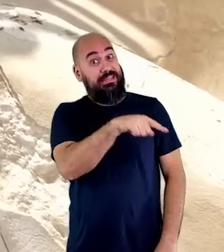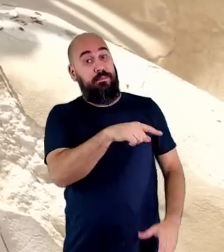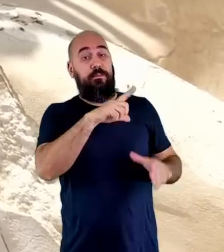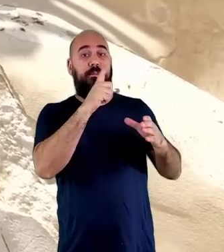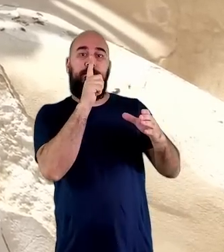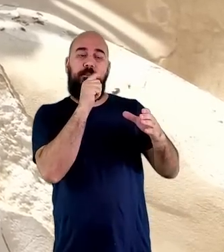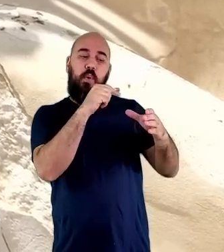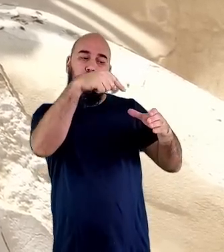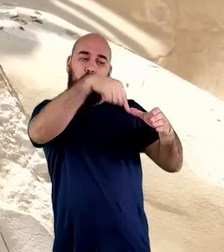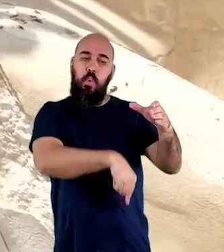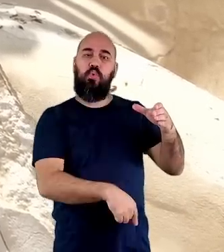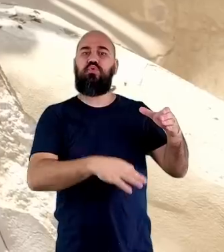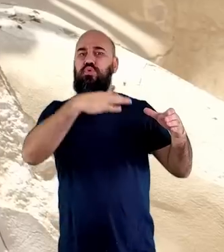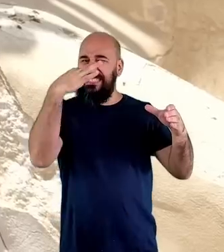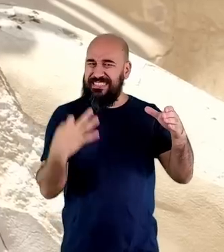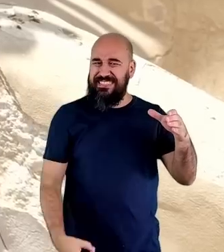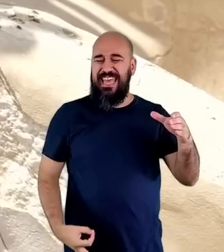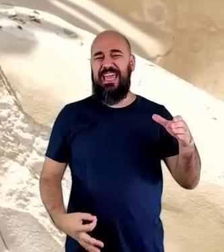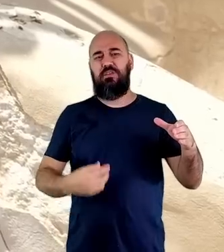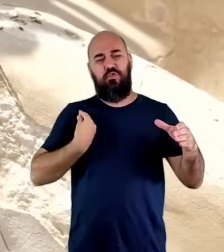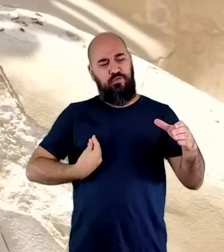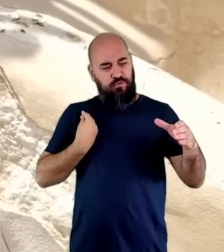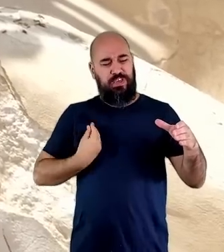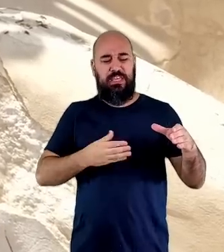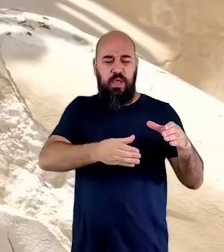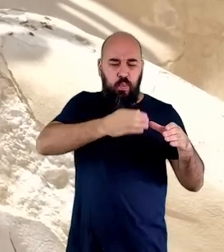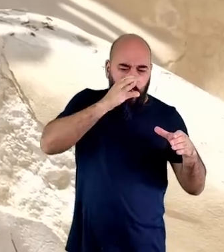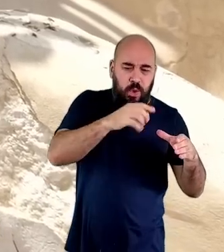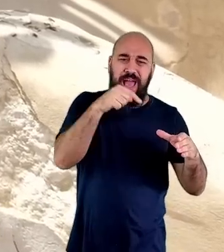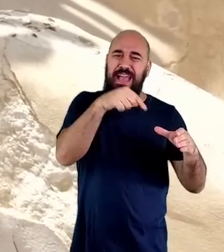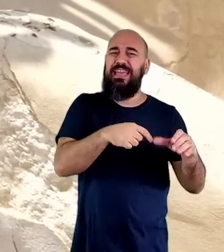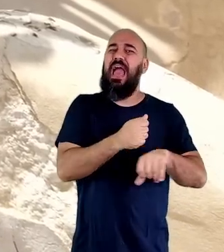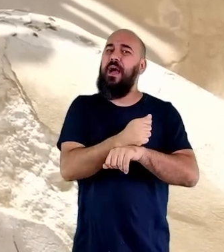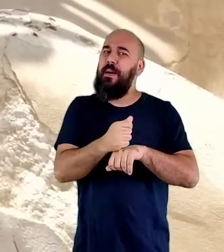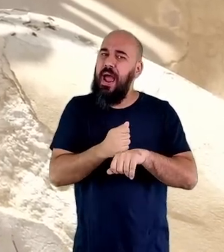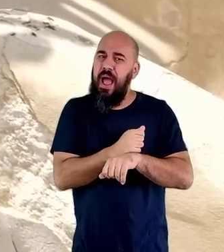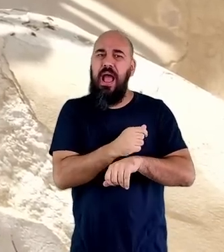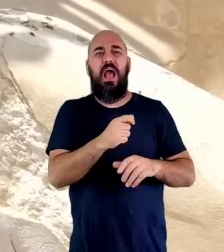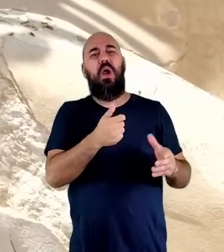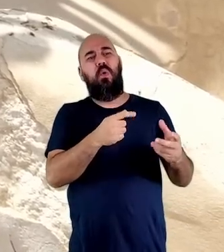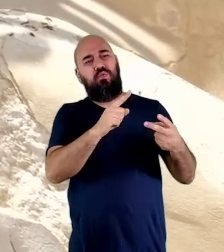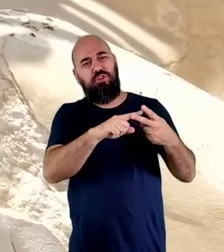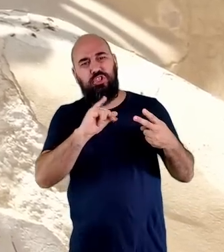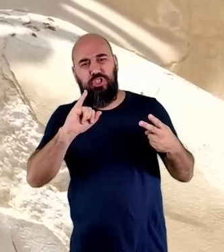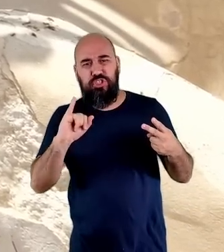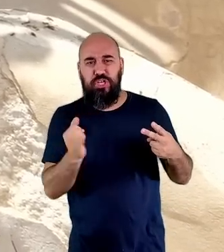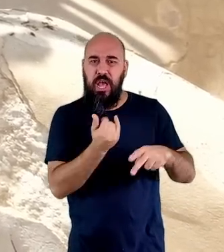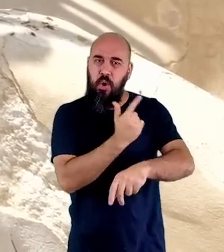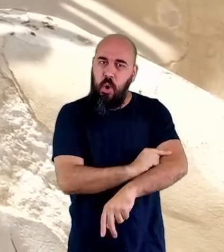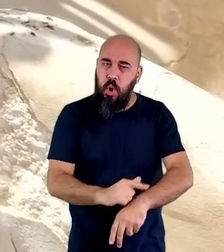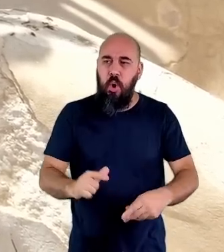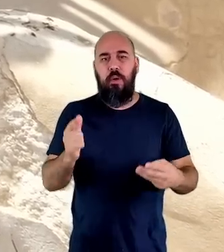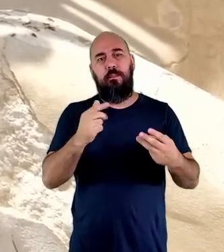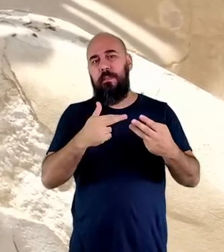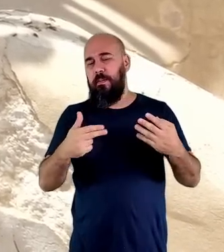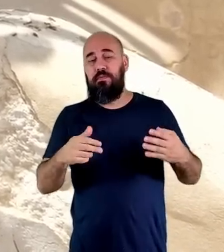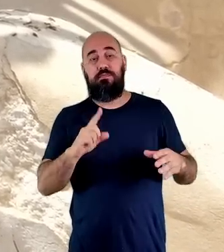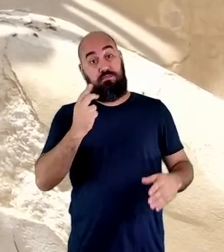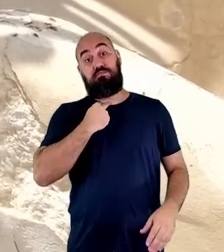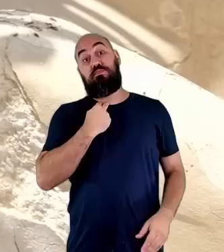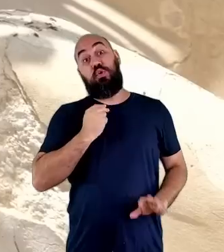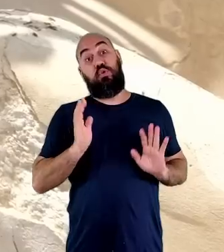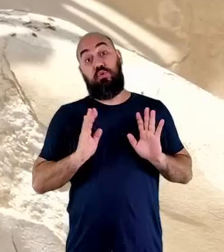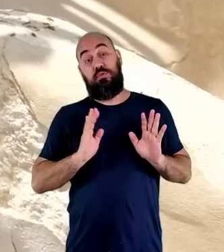qual Abraão esteve. Existe uma possibilidade, mas como eu disse, muitas pessoas pensam que ele é de um período posterior a Abraão. Seja como